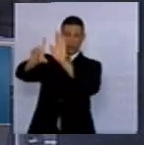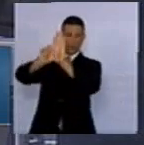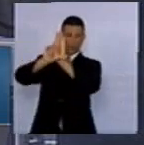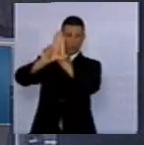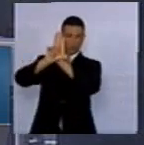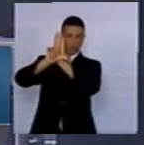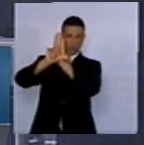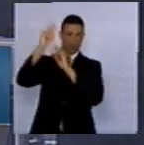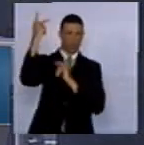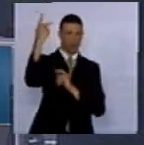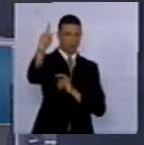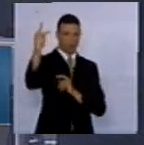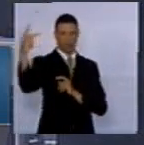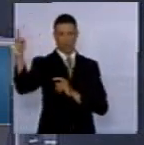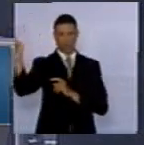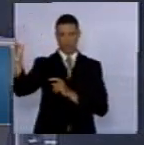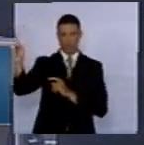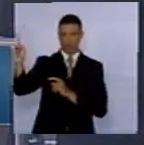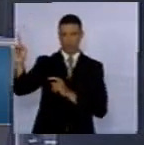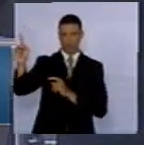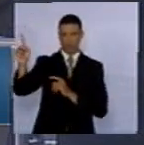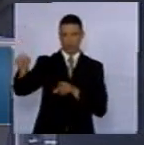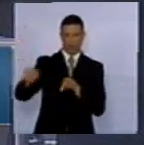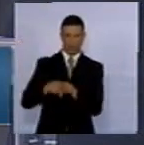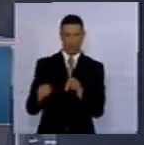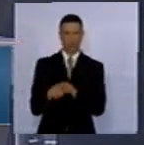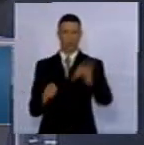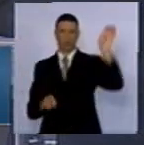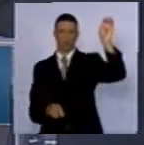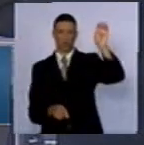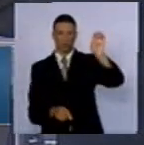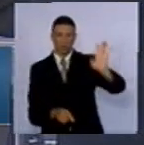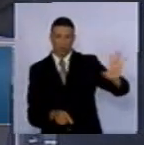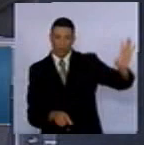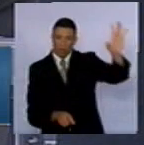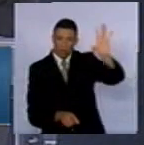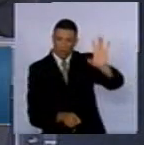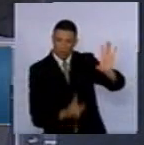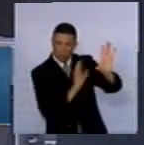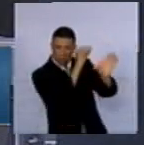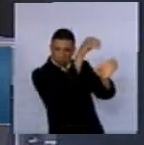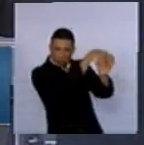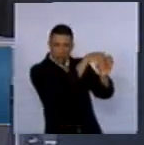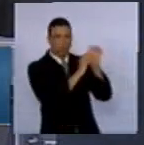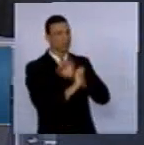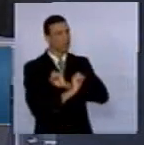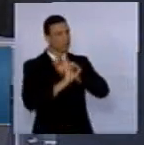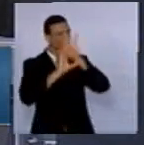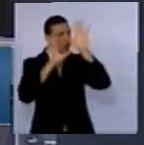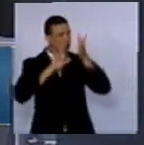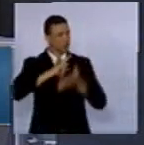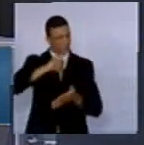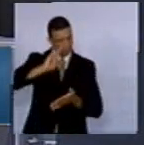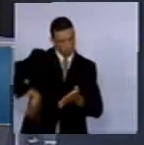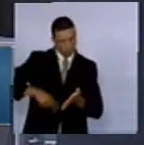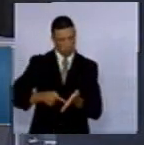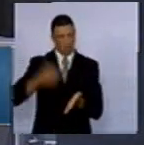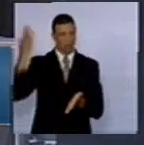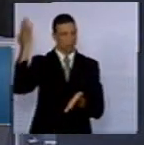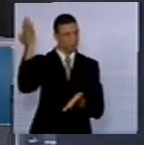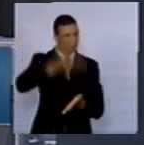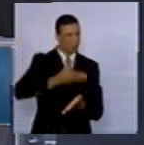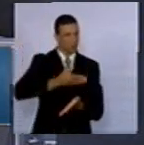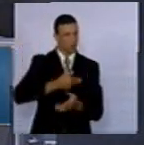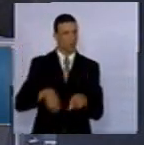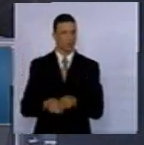países né e dentro do Marco europeu Isto é muito claro pegando a documentação e no memorial